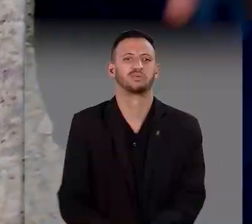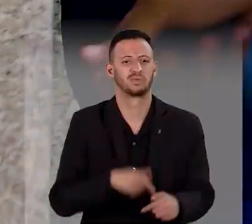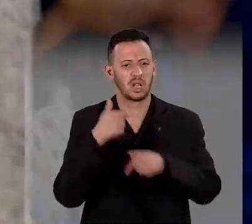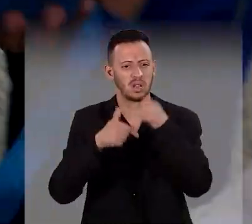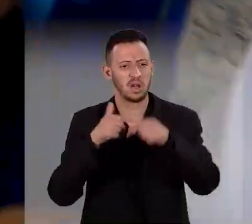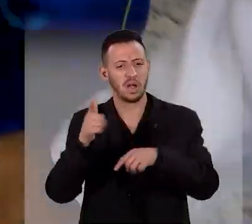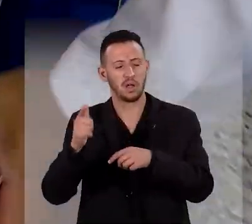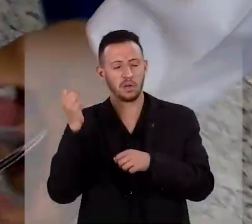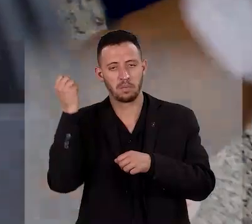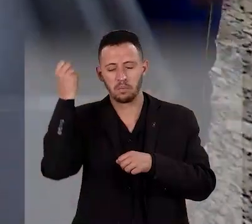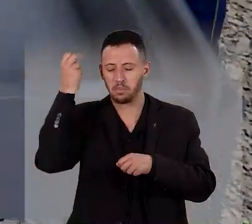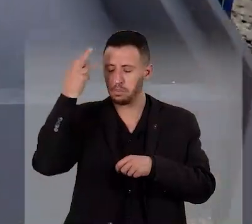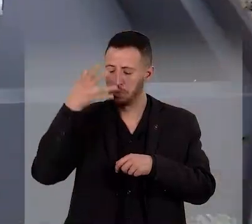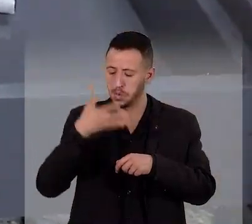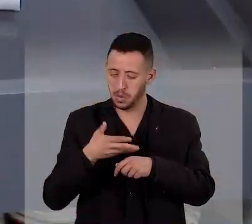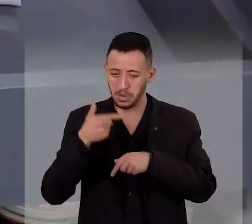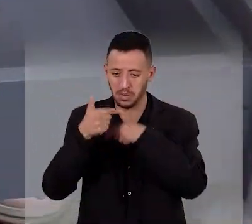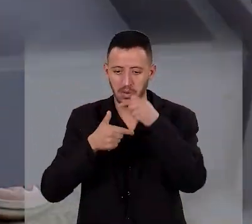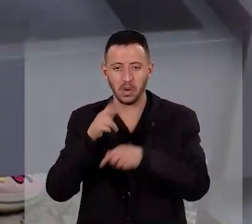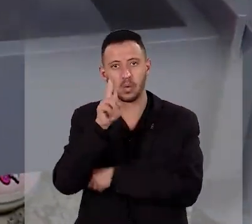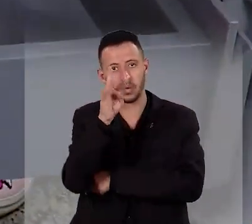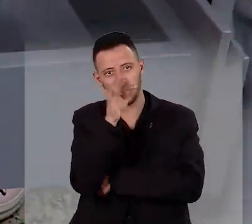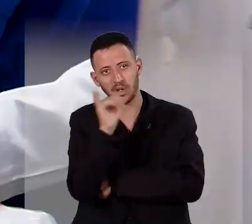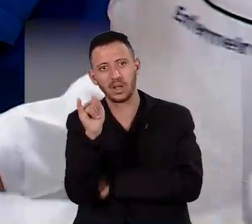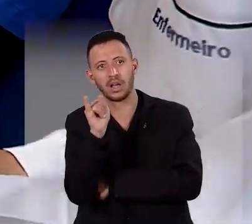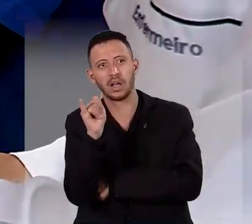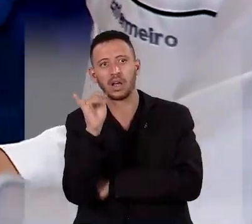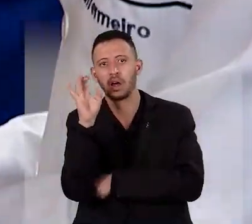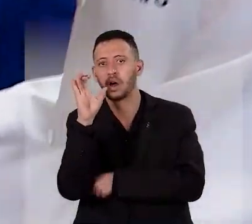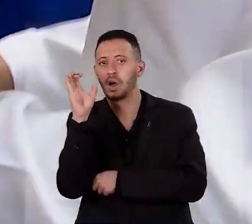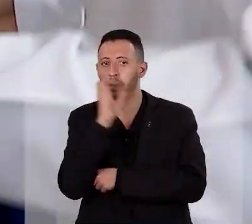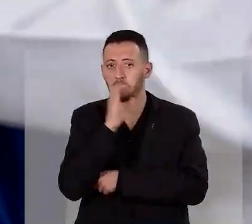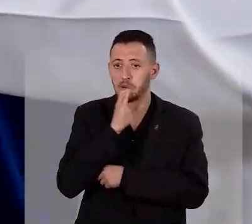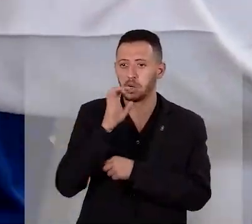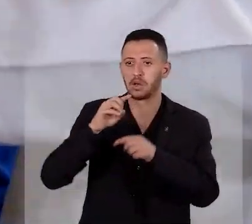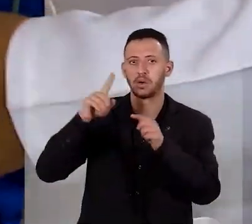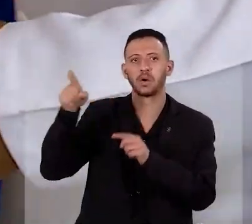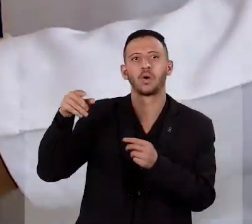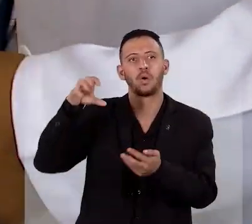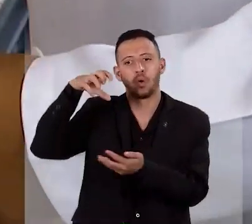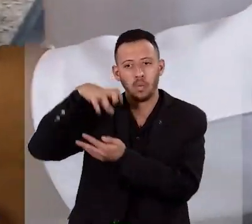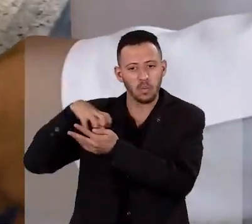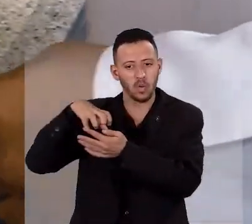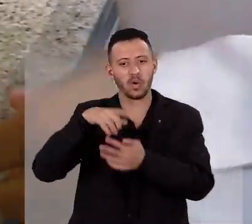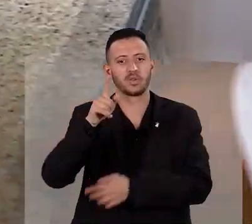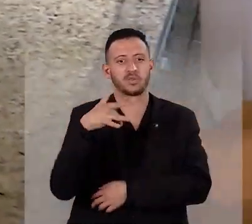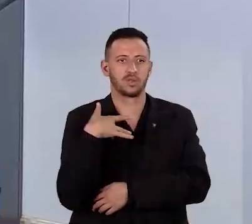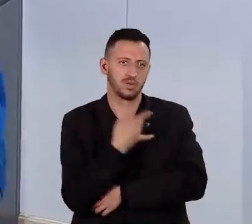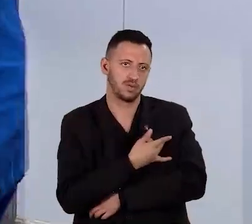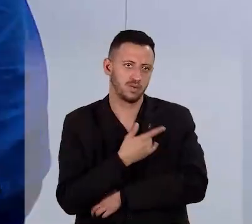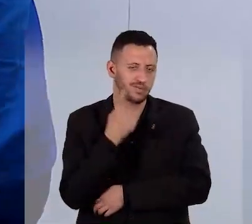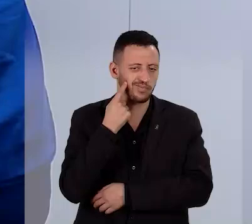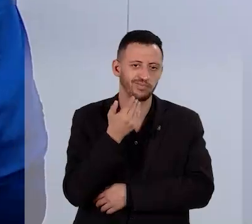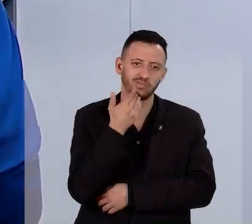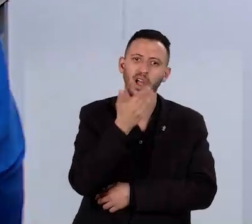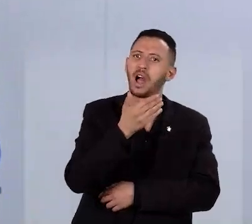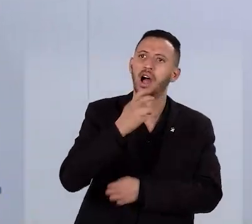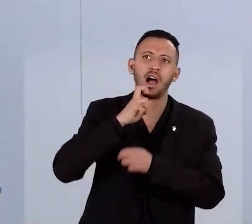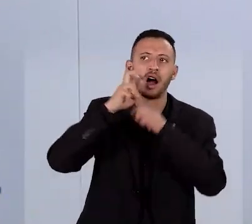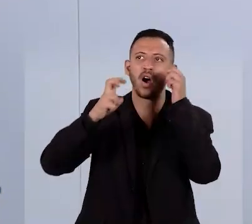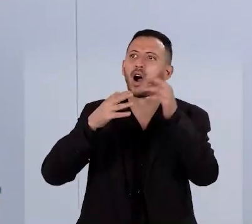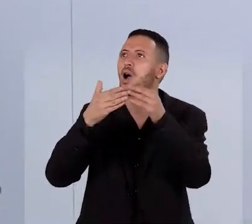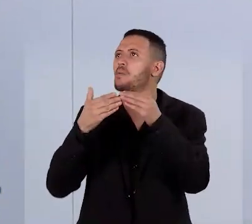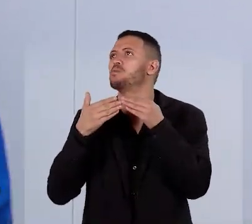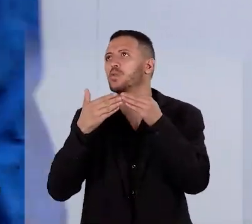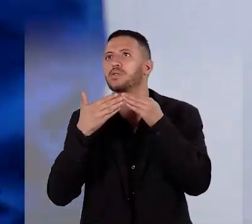Eles estão nos plantões que atravessam a madrugada, nas UTIs, nas emergências e nos postos de saúde. São os primeiros a ouvir um